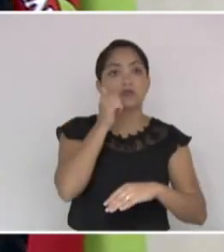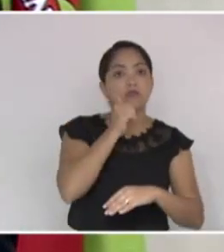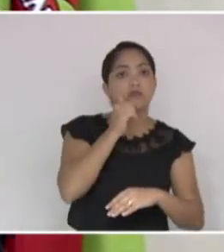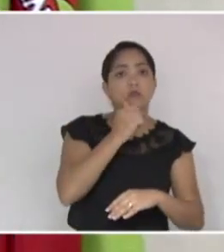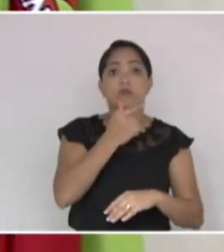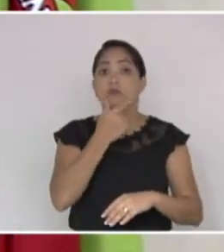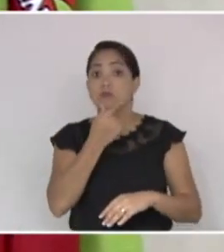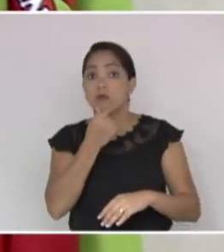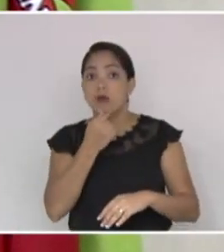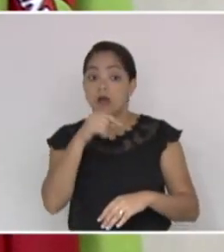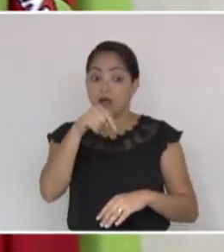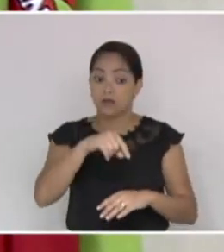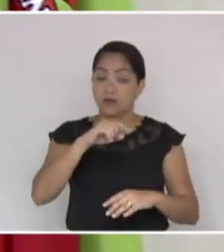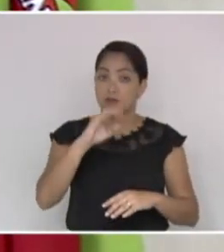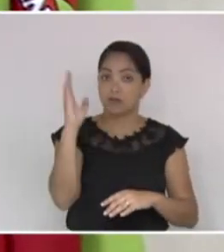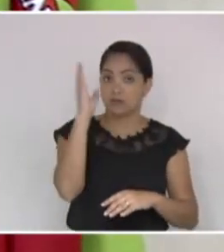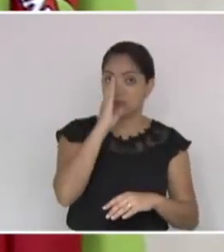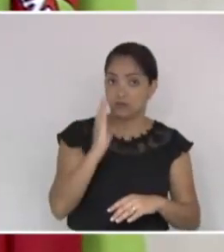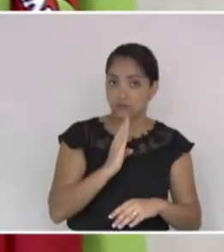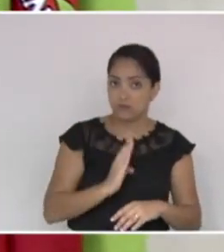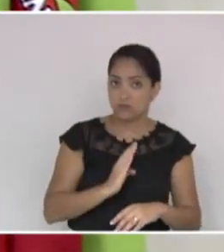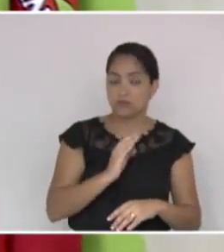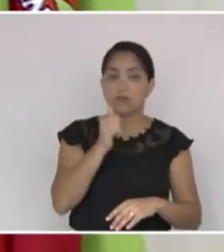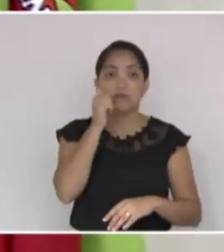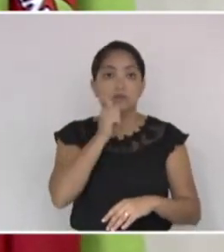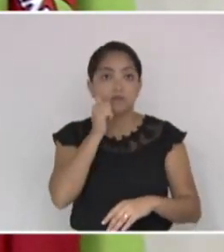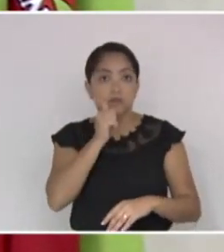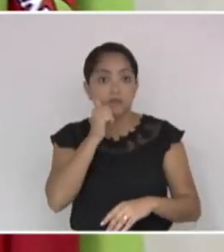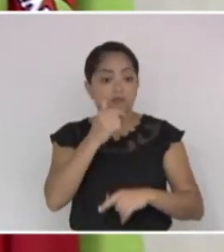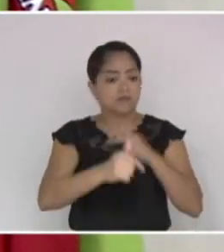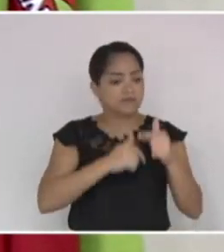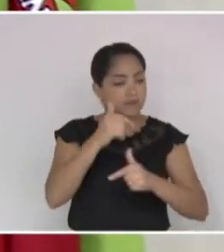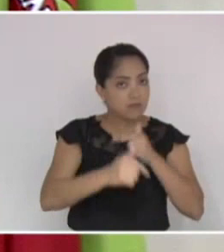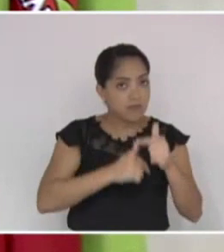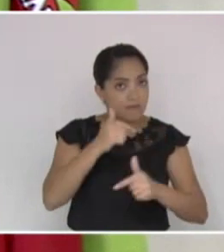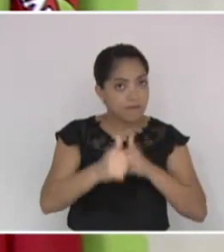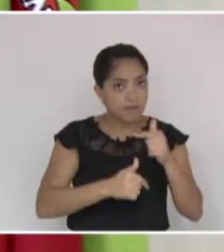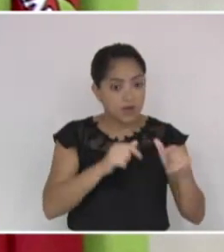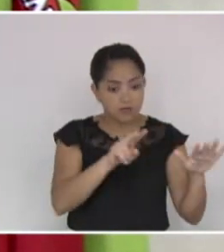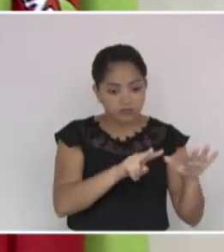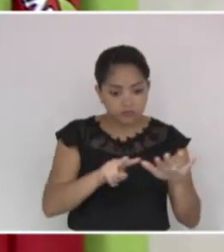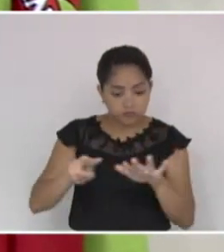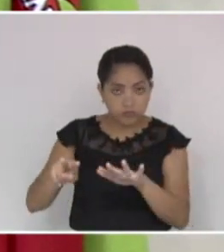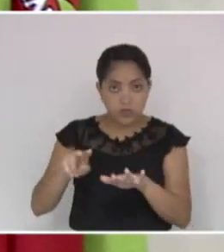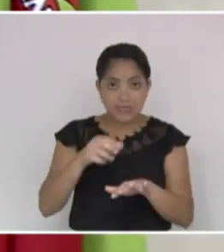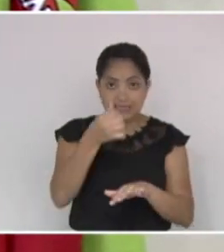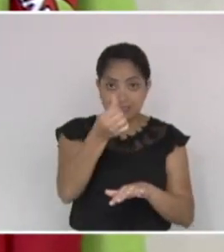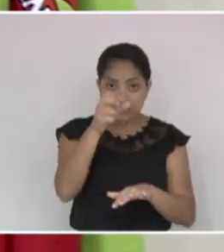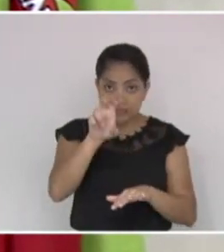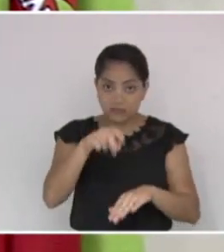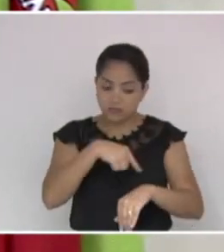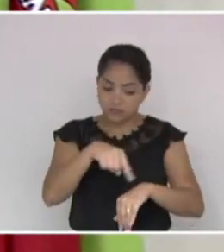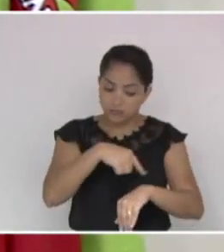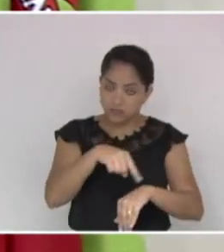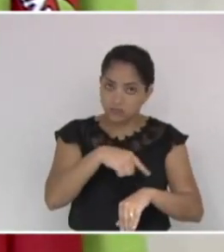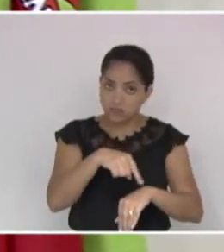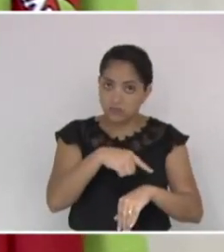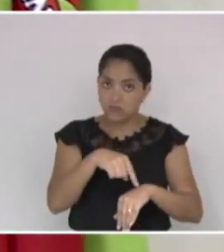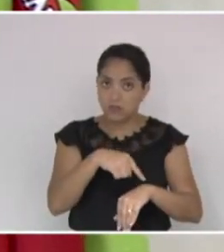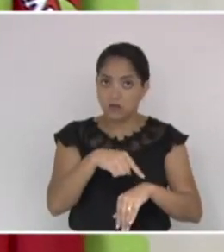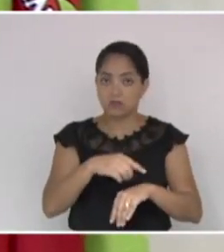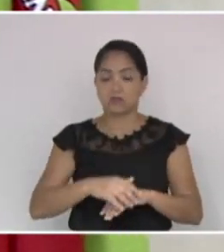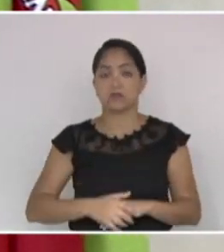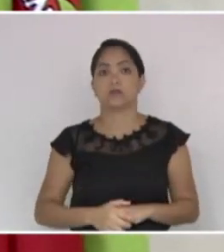mulheres brasileiras tem uma jornada semanal de 55 horas, entre